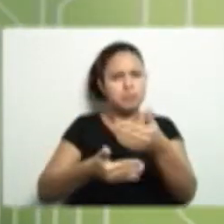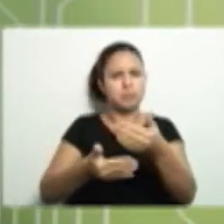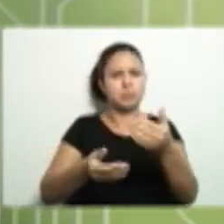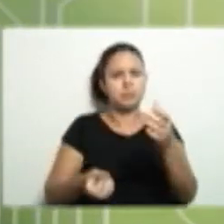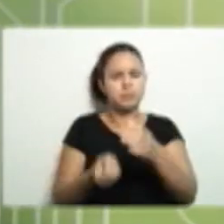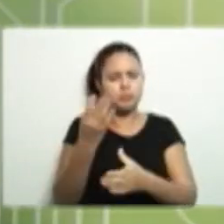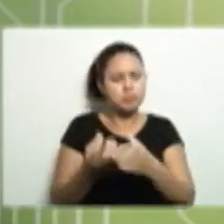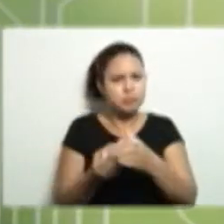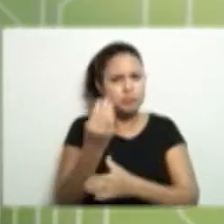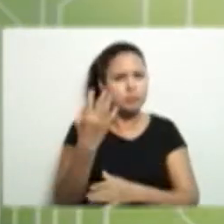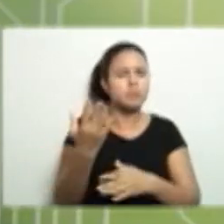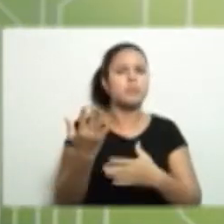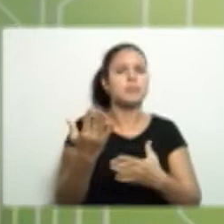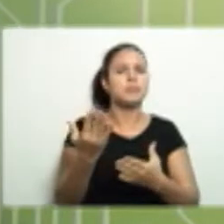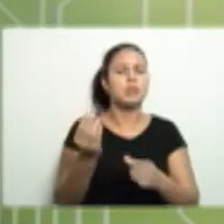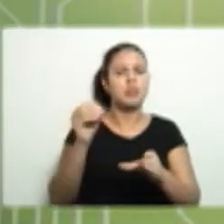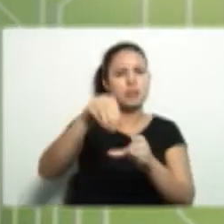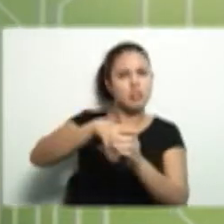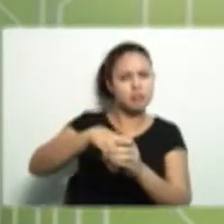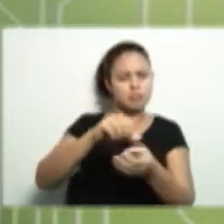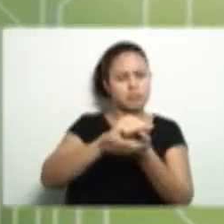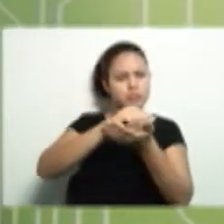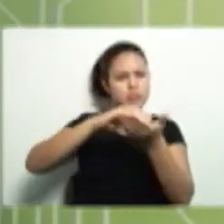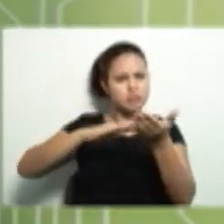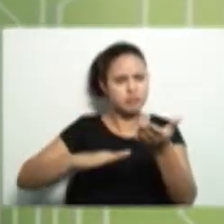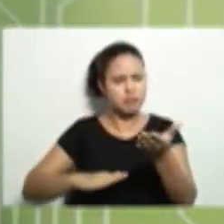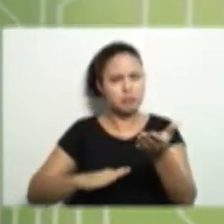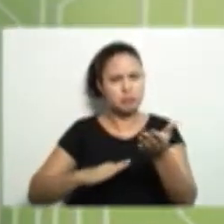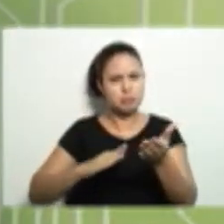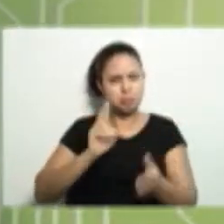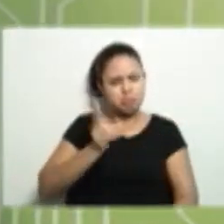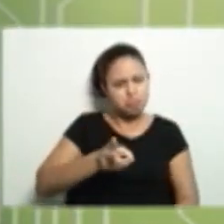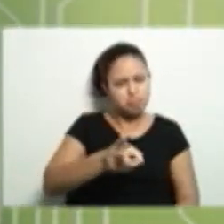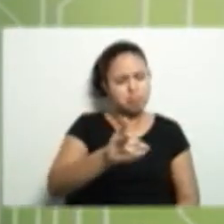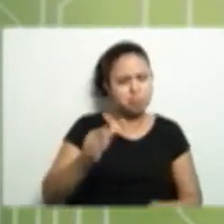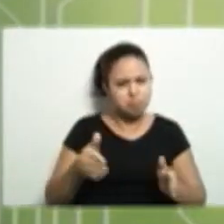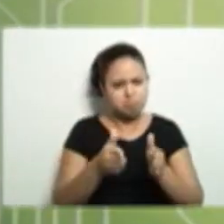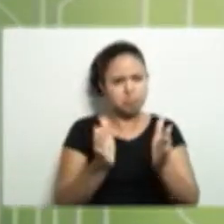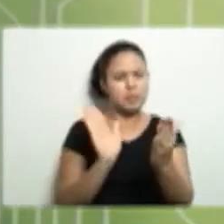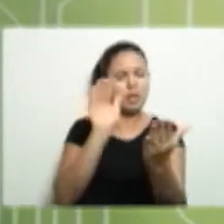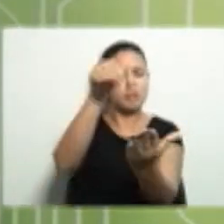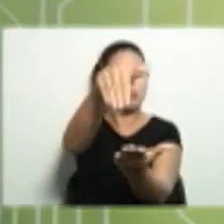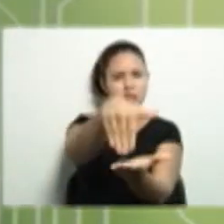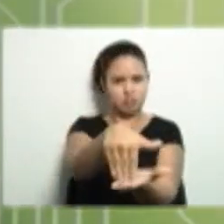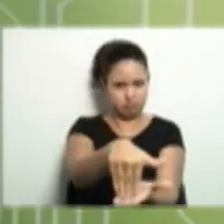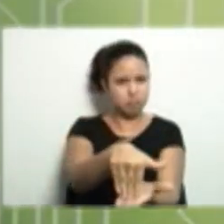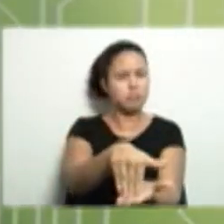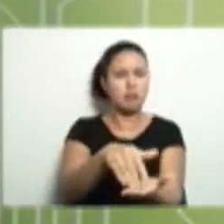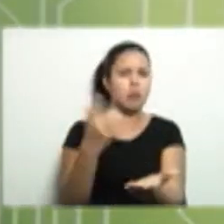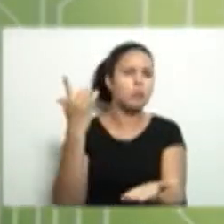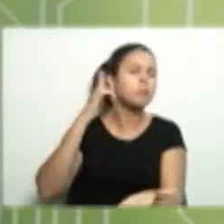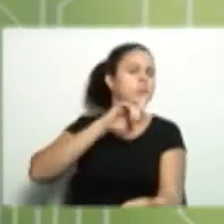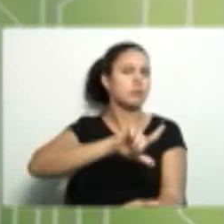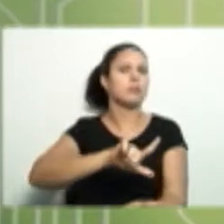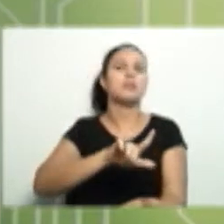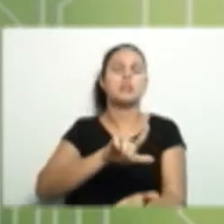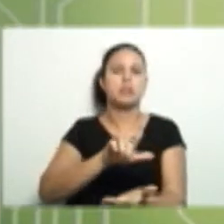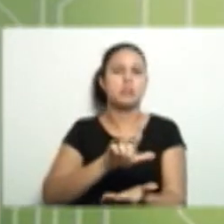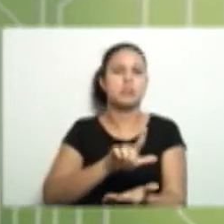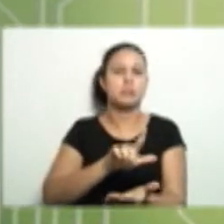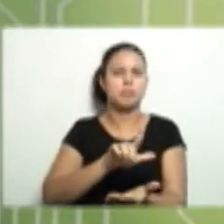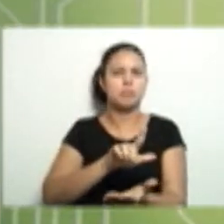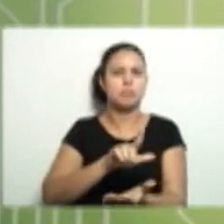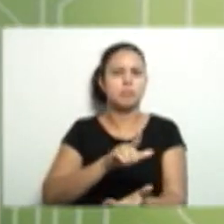atividades dentro de uma sequência lógica, com o objetivo de chegar ao final com o melhor resultado possível quando a gente